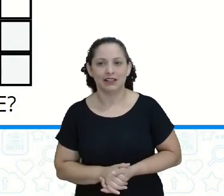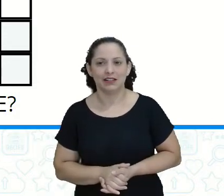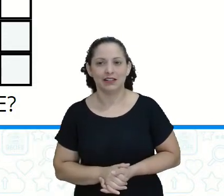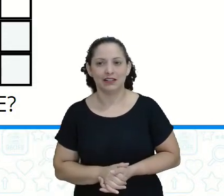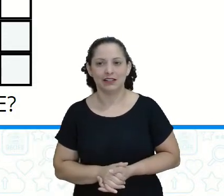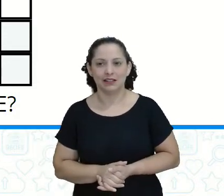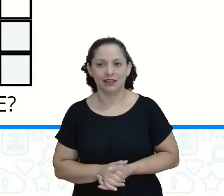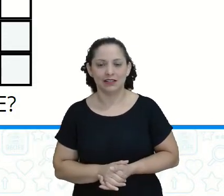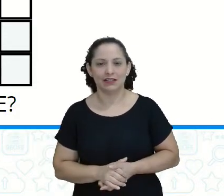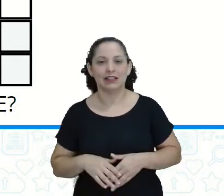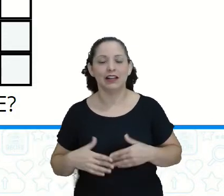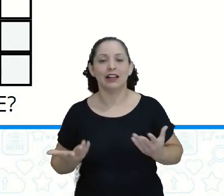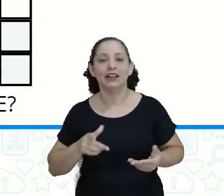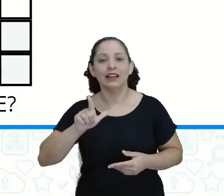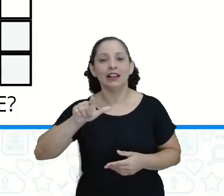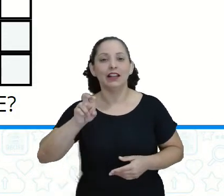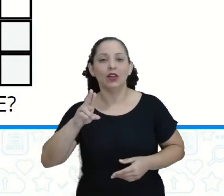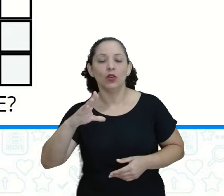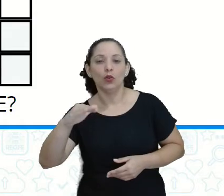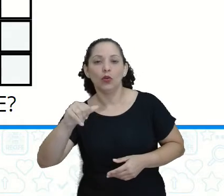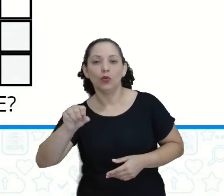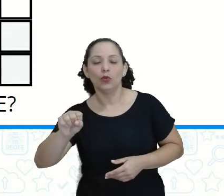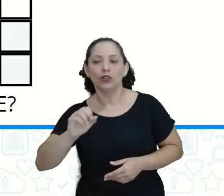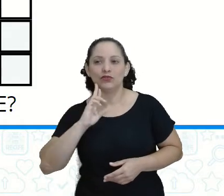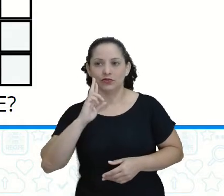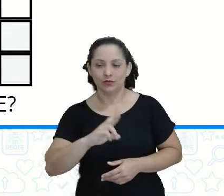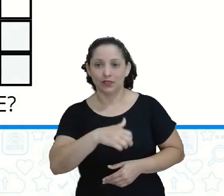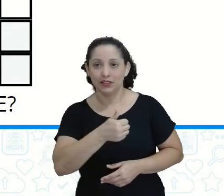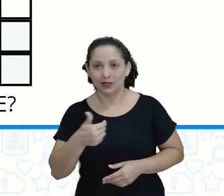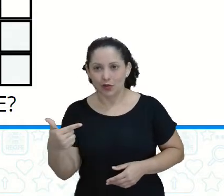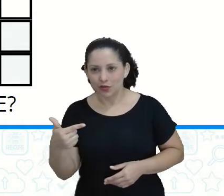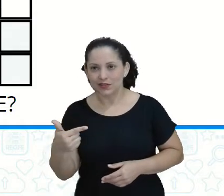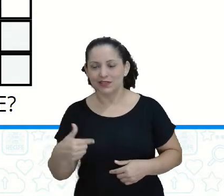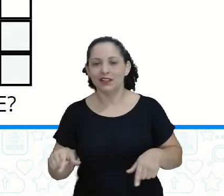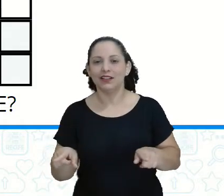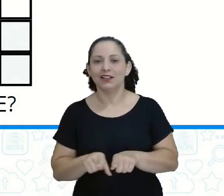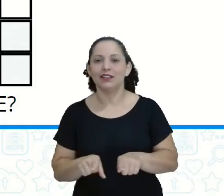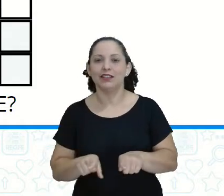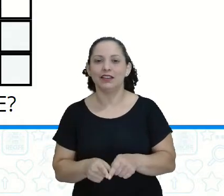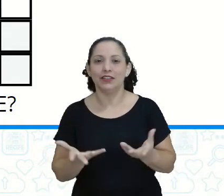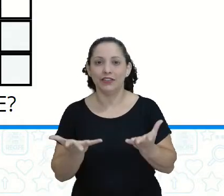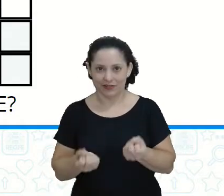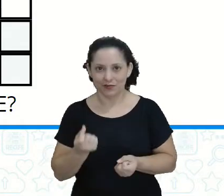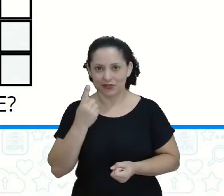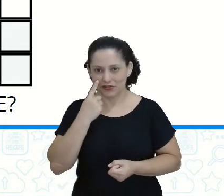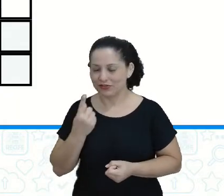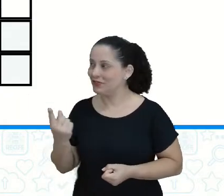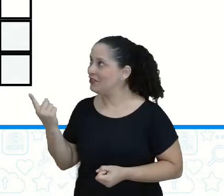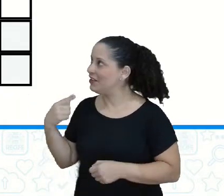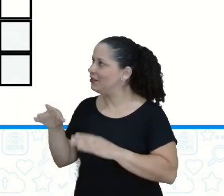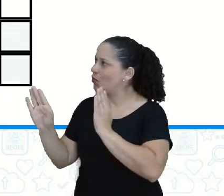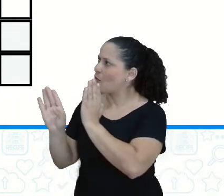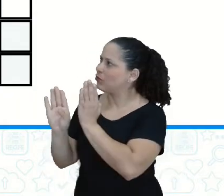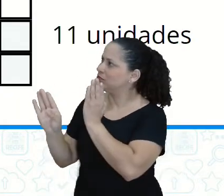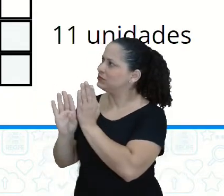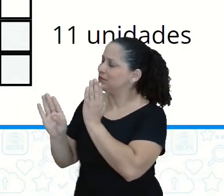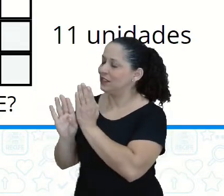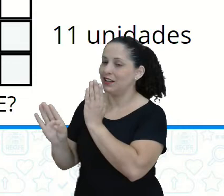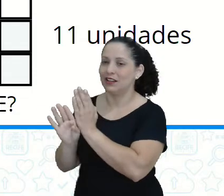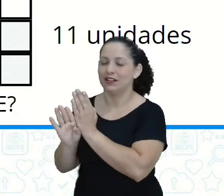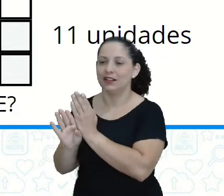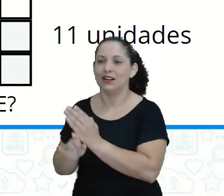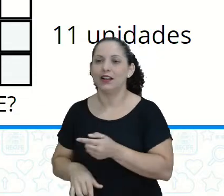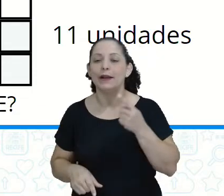que você acha, Lucas? Lucas botou 12 também. Então vamos lá. Vamos descobrir por